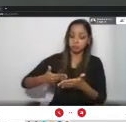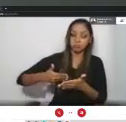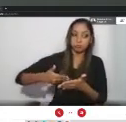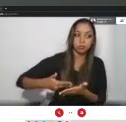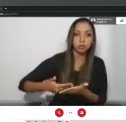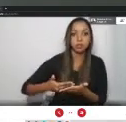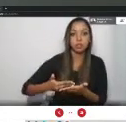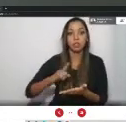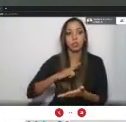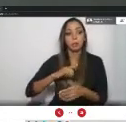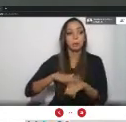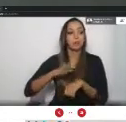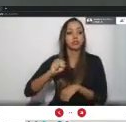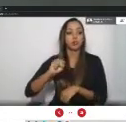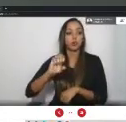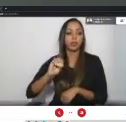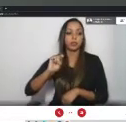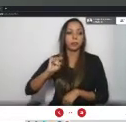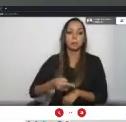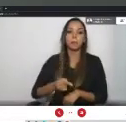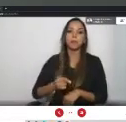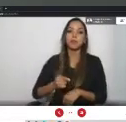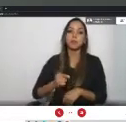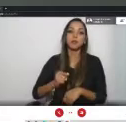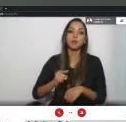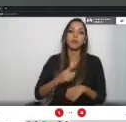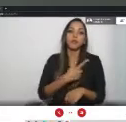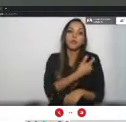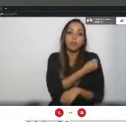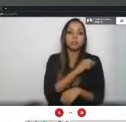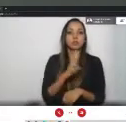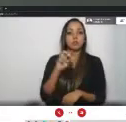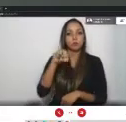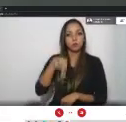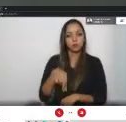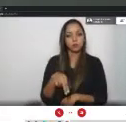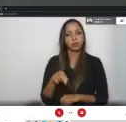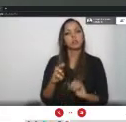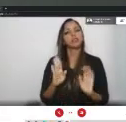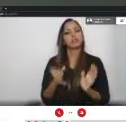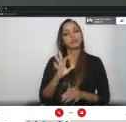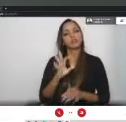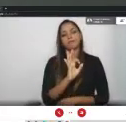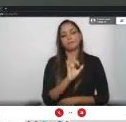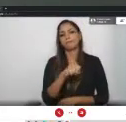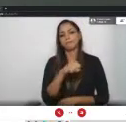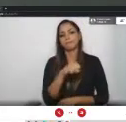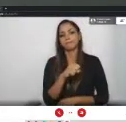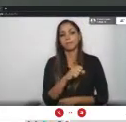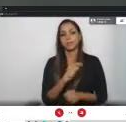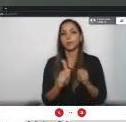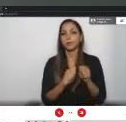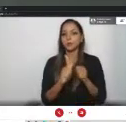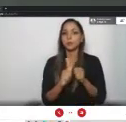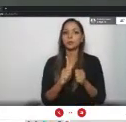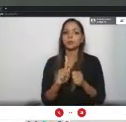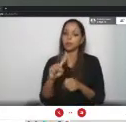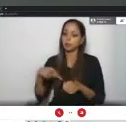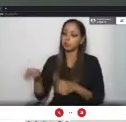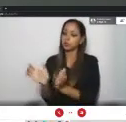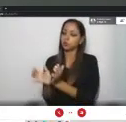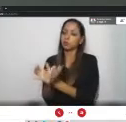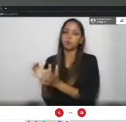mil doses de vacina no Rio Grande do Norte. Já está sim, vereador Gustavo, já está passando a hora de se priorizar as nossas forças de segurança, porque